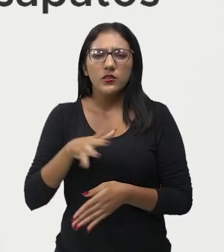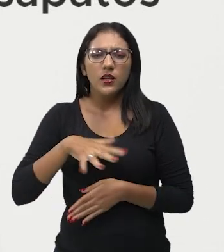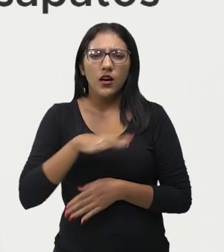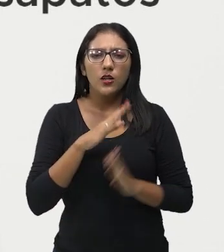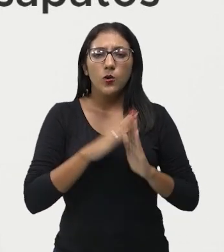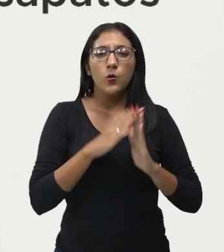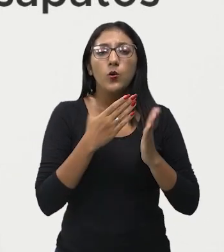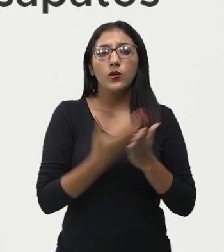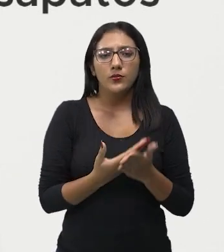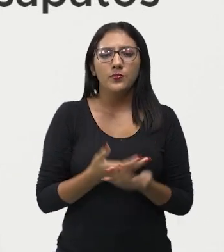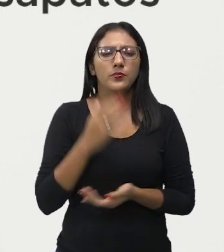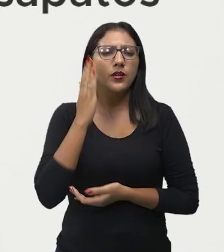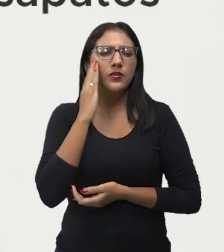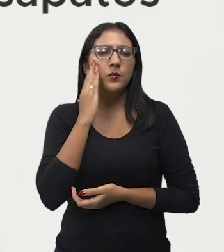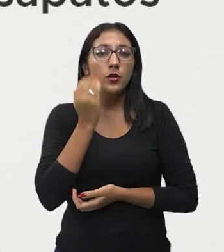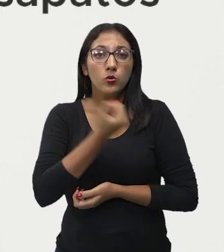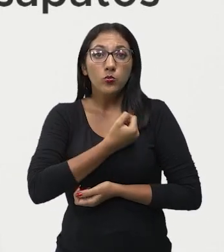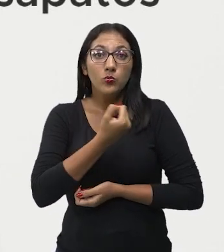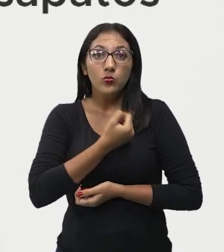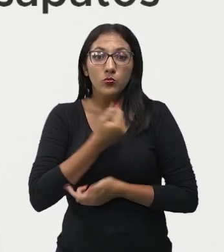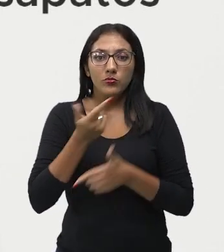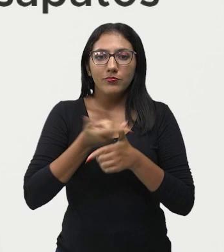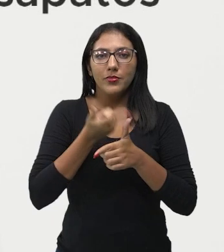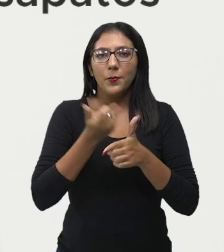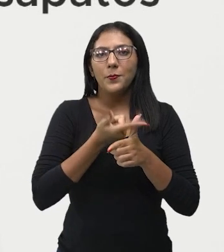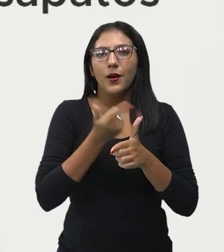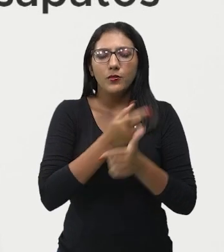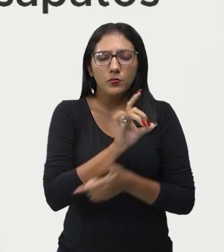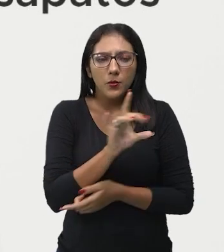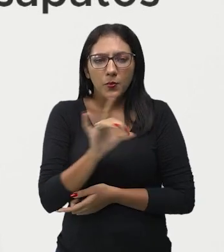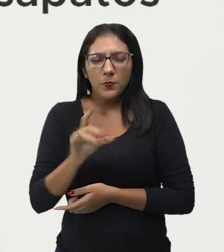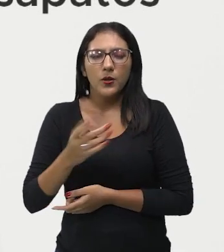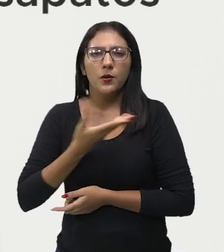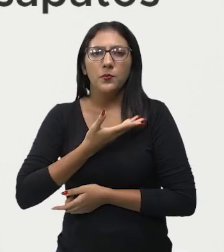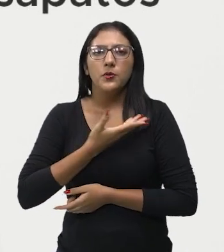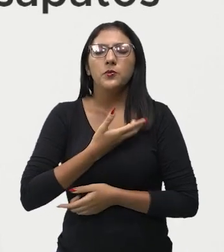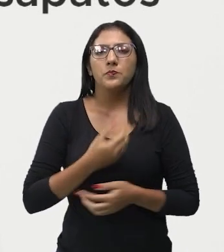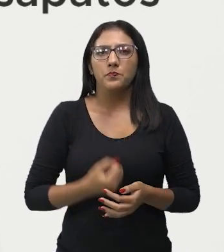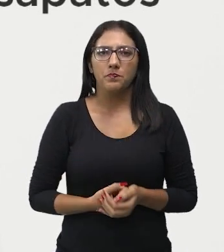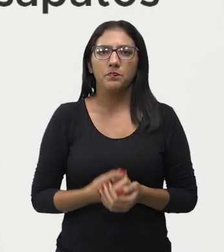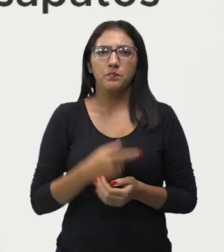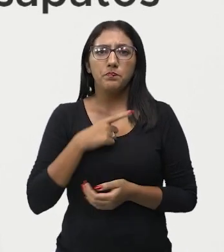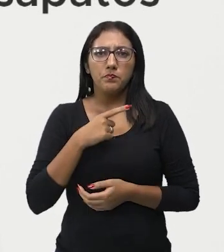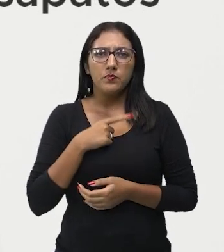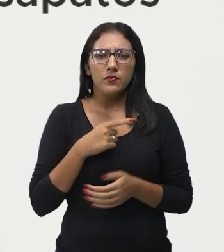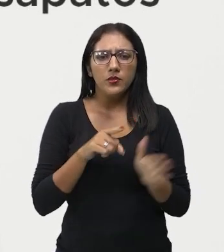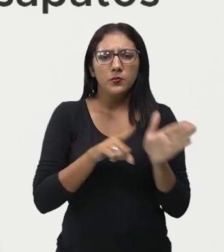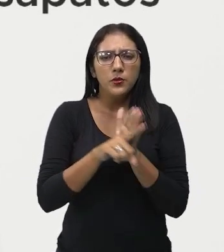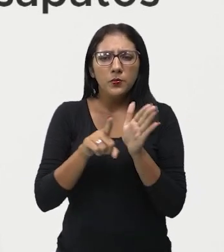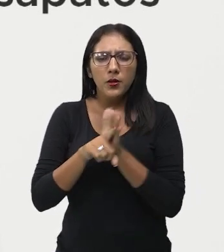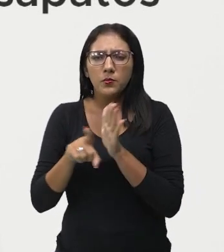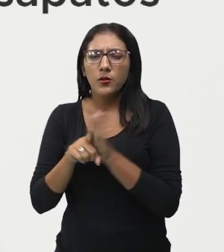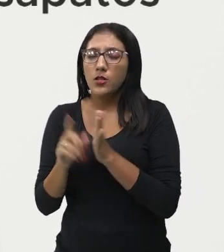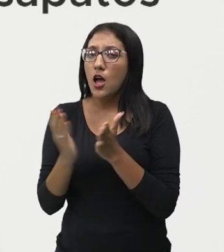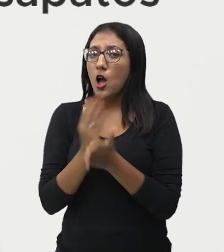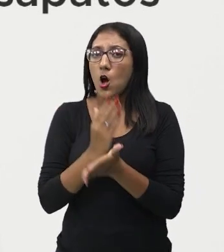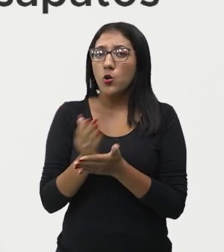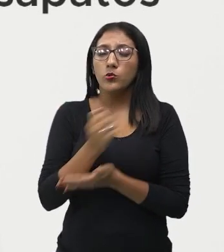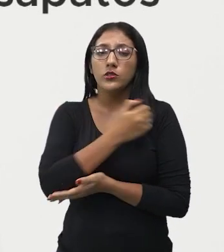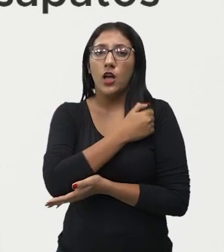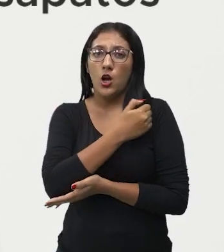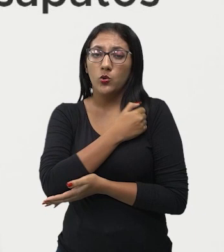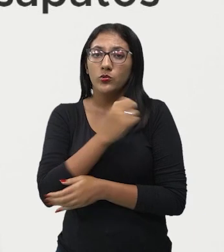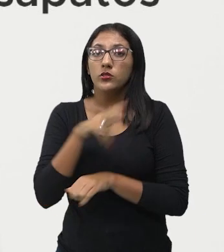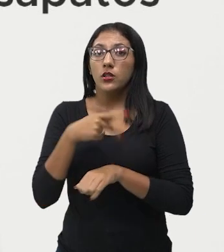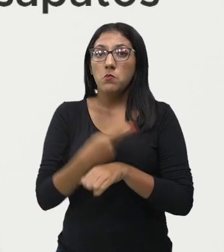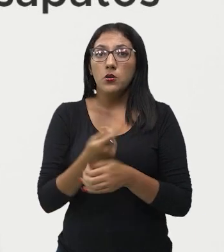os números dos sapatos dos seus colegas. Ela entrevistou alguns alunos e anotou os resultados dessas